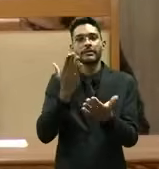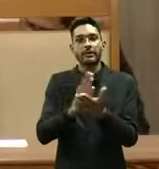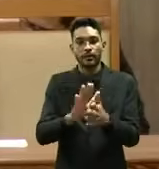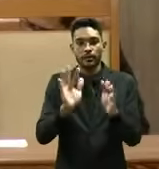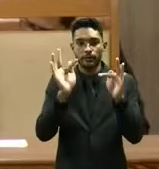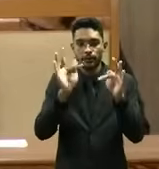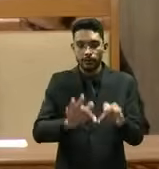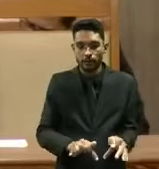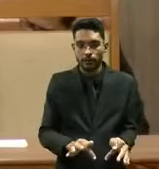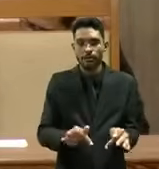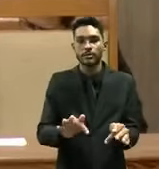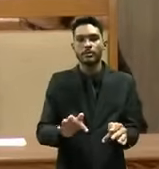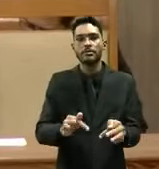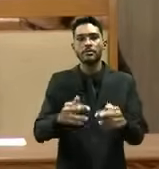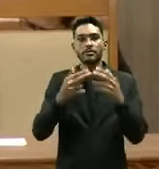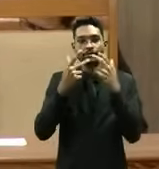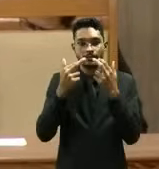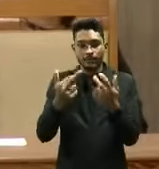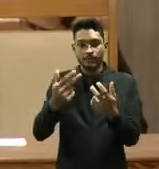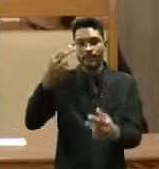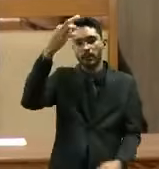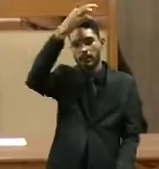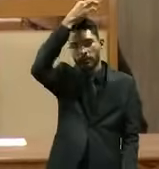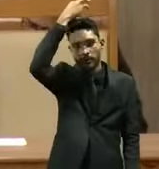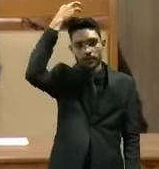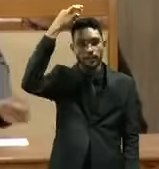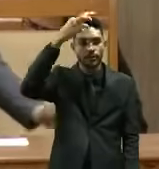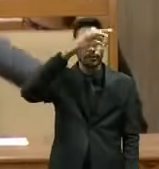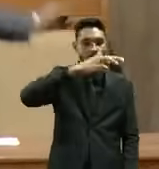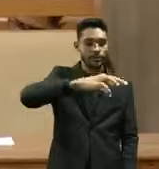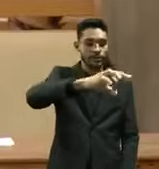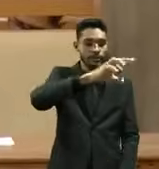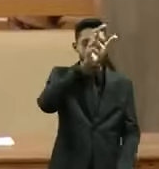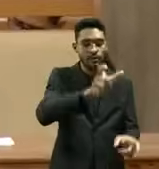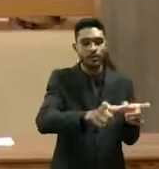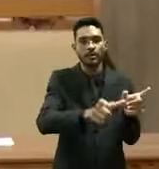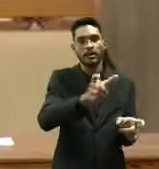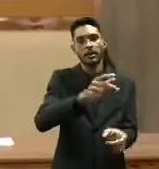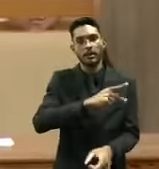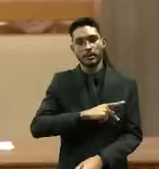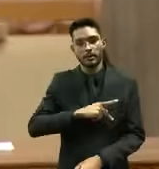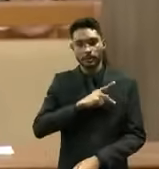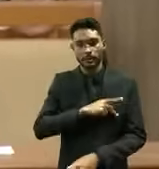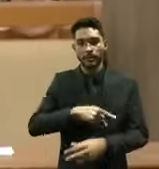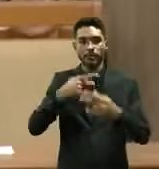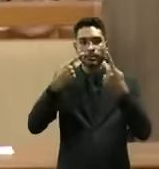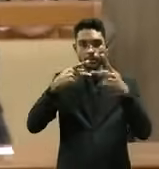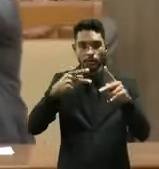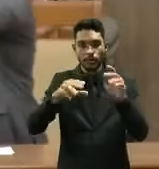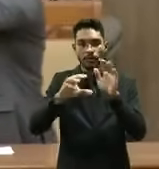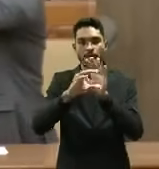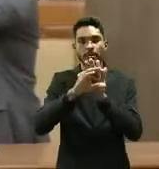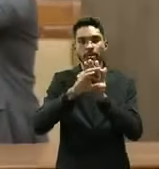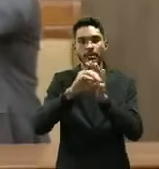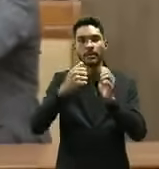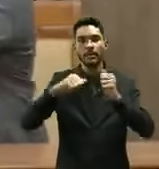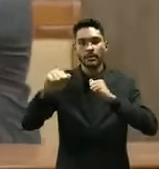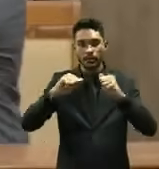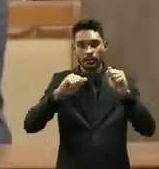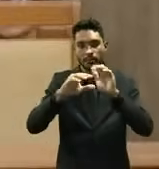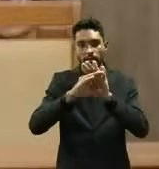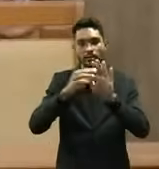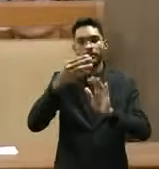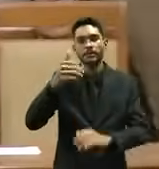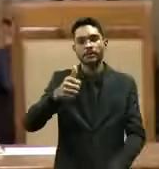Espírito Santo desceu sobre eles olha para cá Paulo pregando em Atos 14 de longe o homem viu